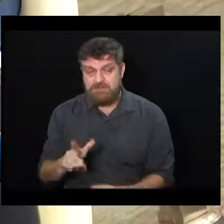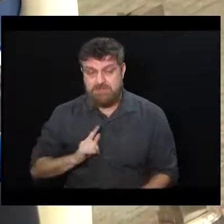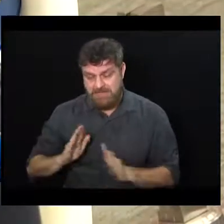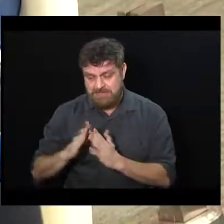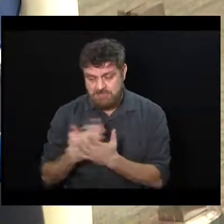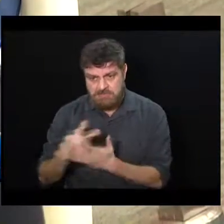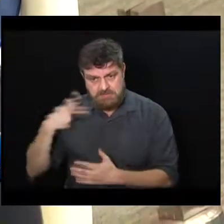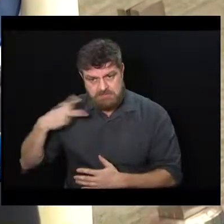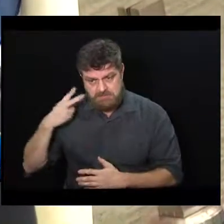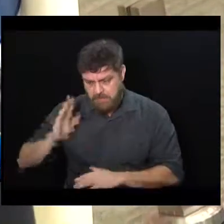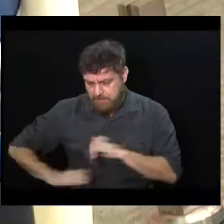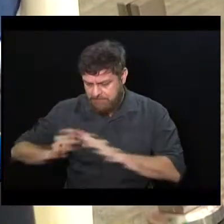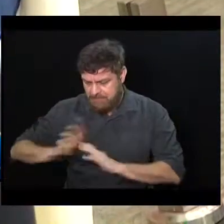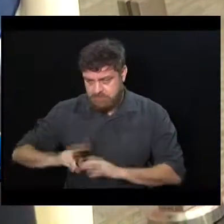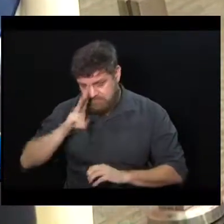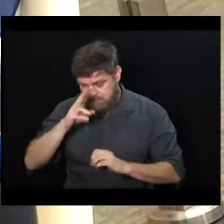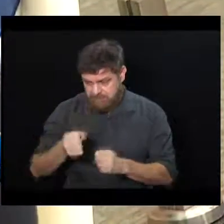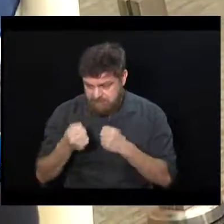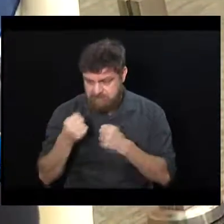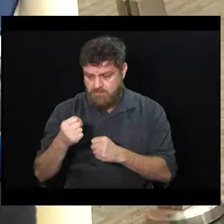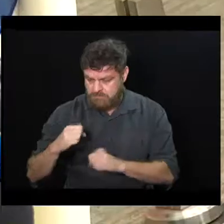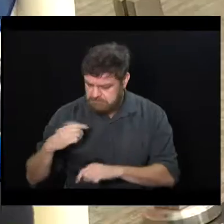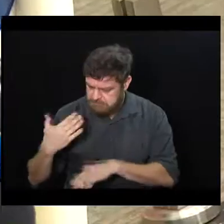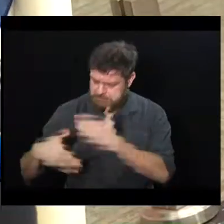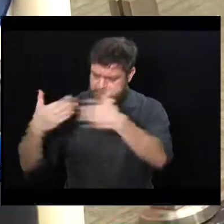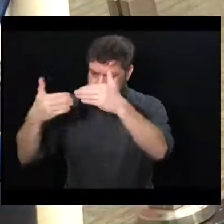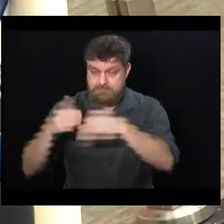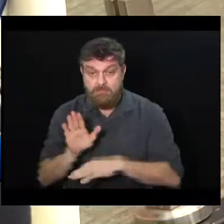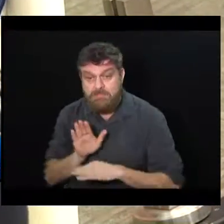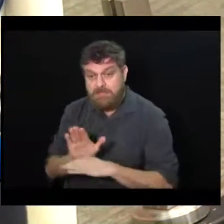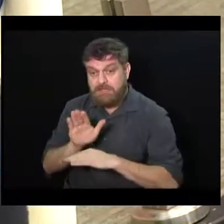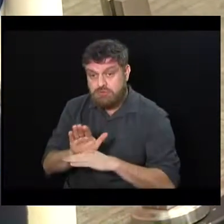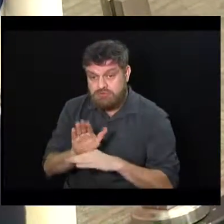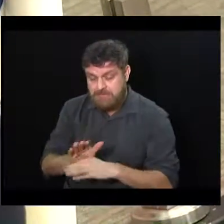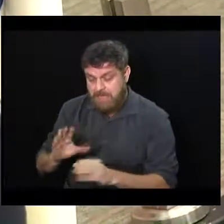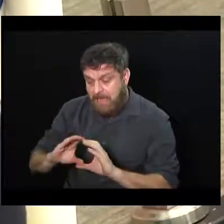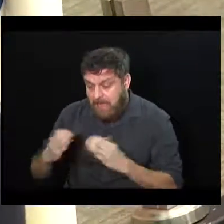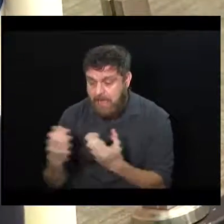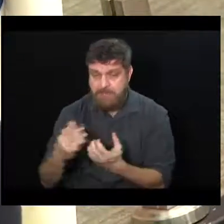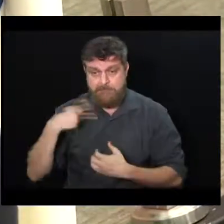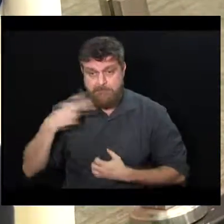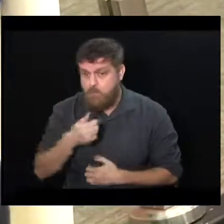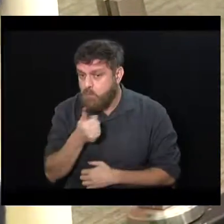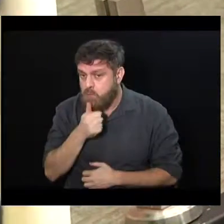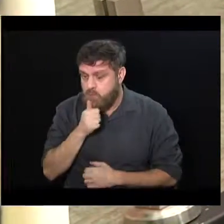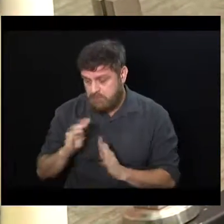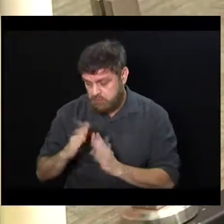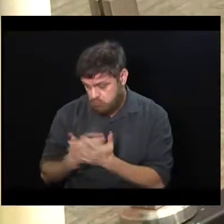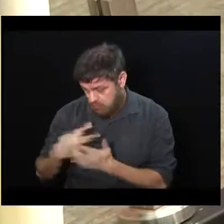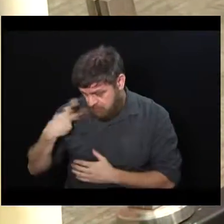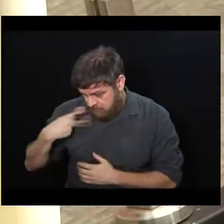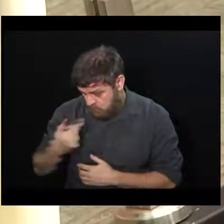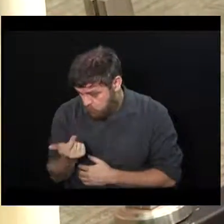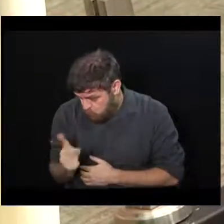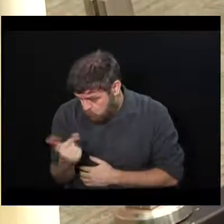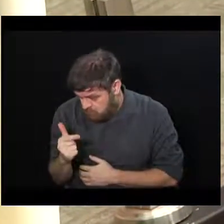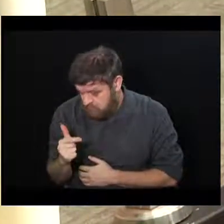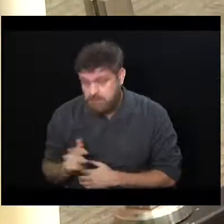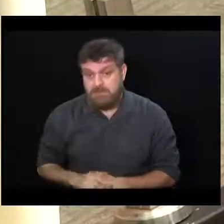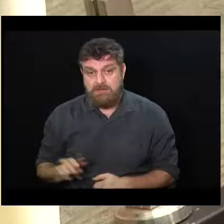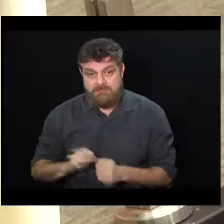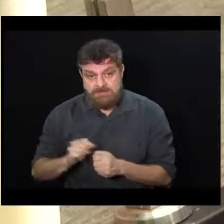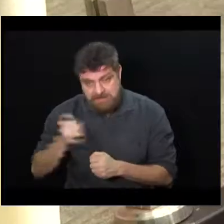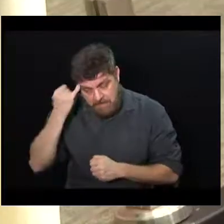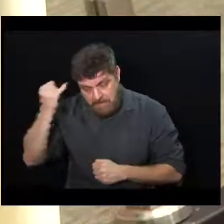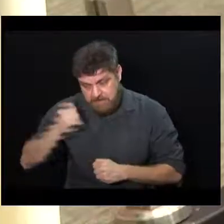escolas do Legislativo já constituídas e ajudar as câmaras que ainda não têm escolas do Legislativo a reforçar